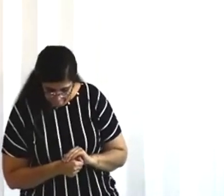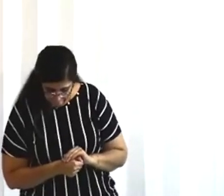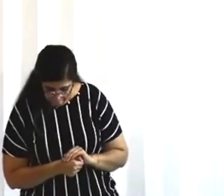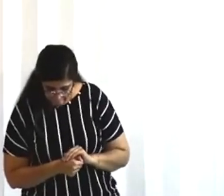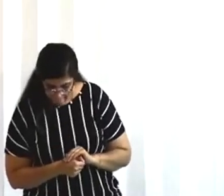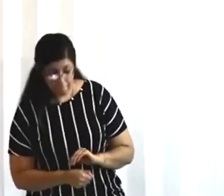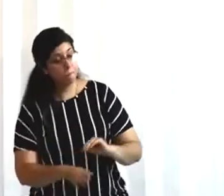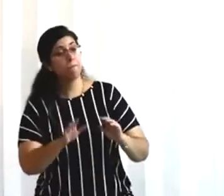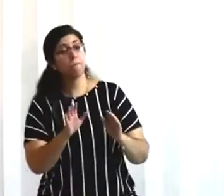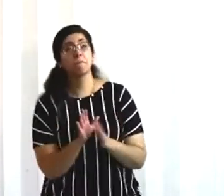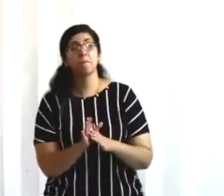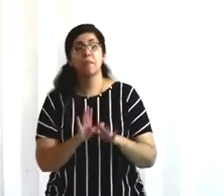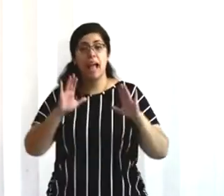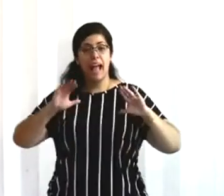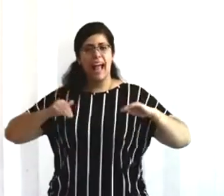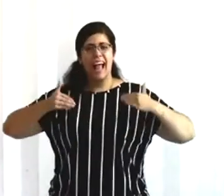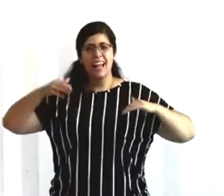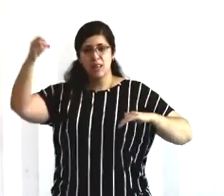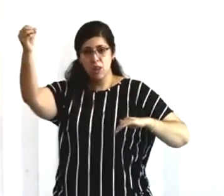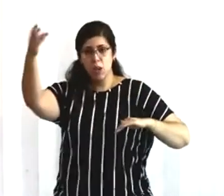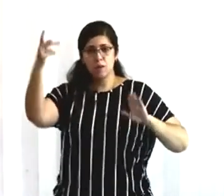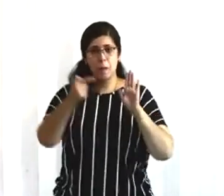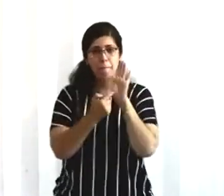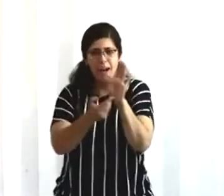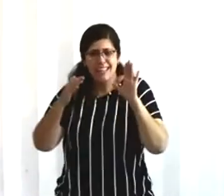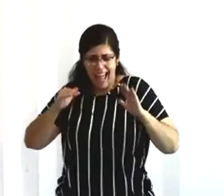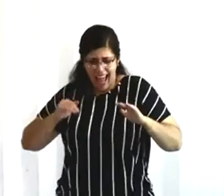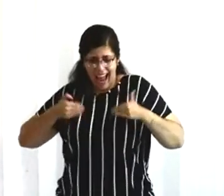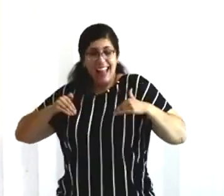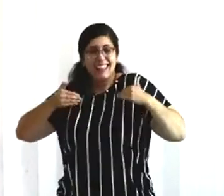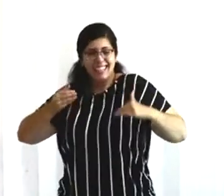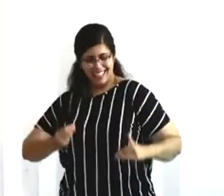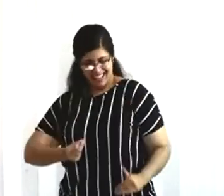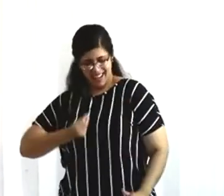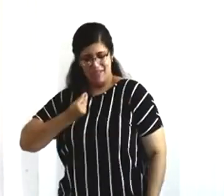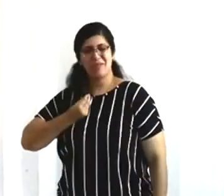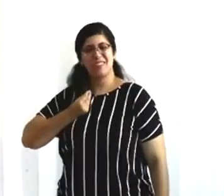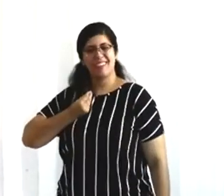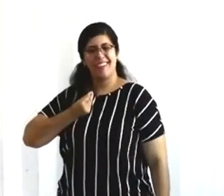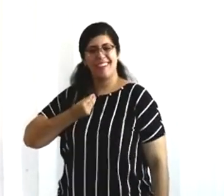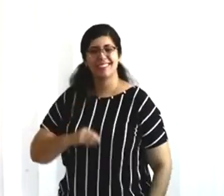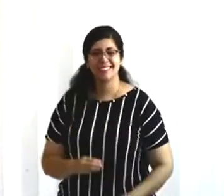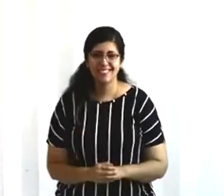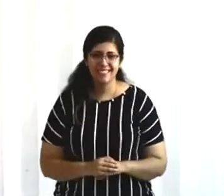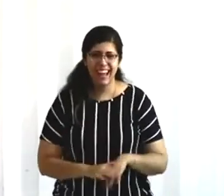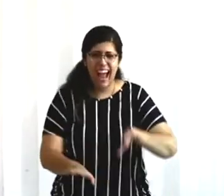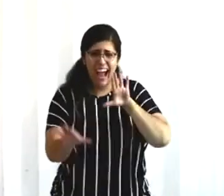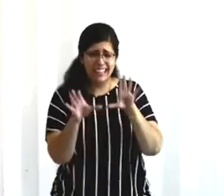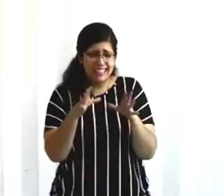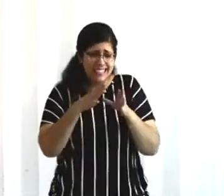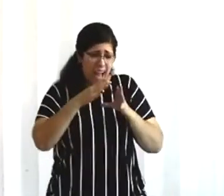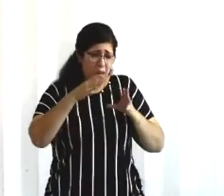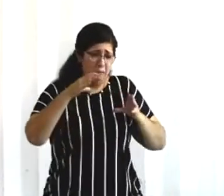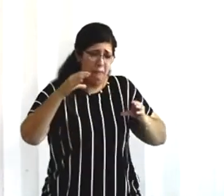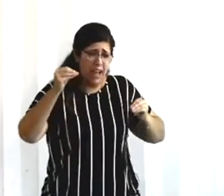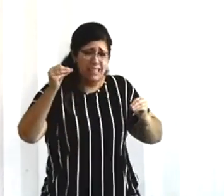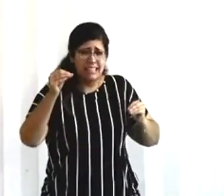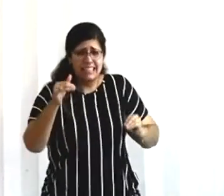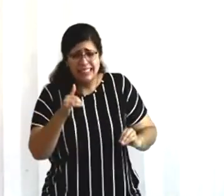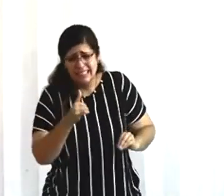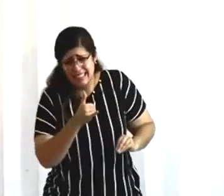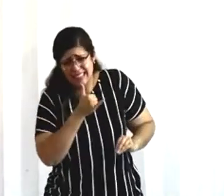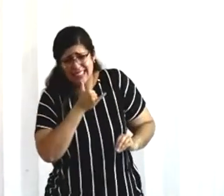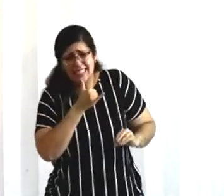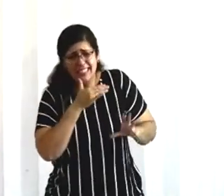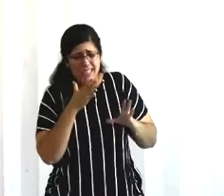vida. Muitas pessoas sofrem na escuridão das suas almas,